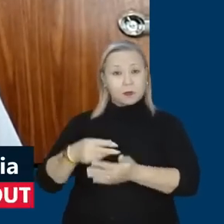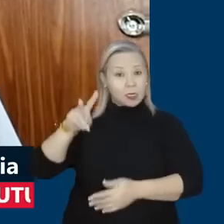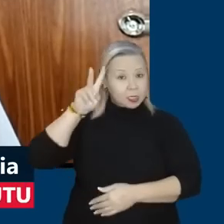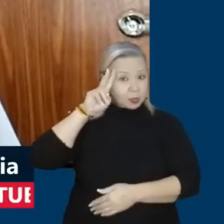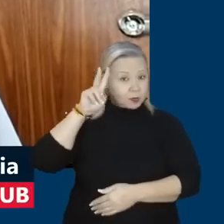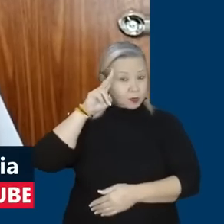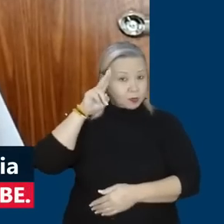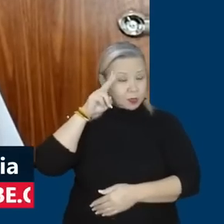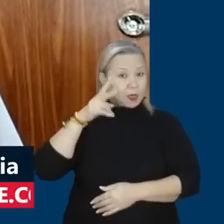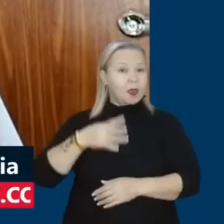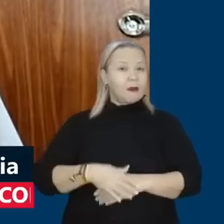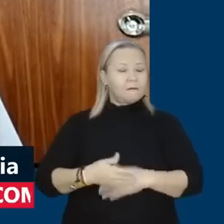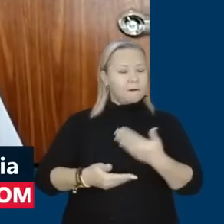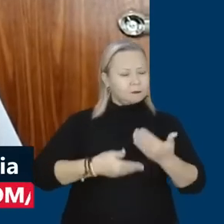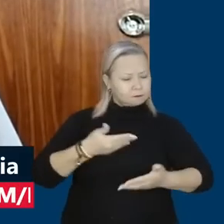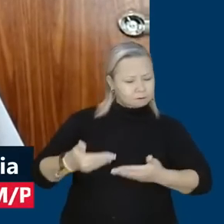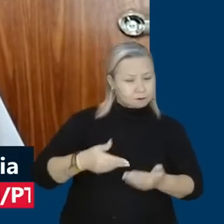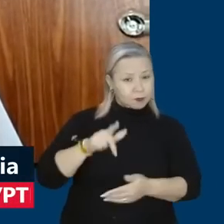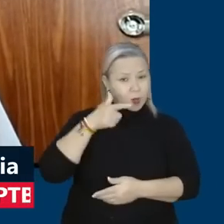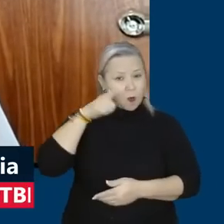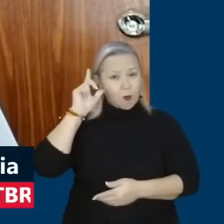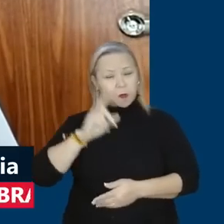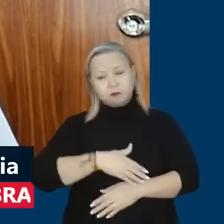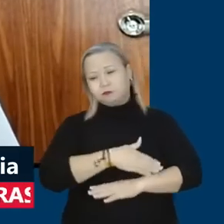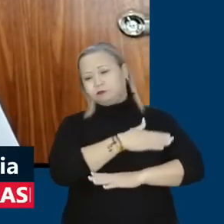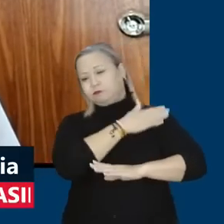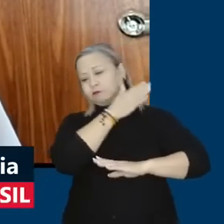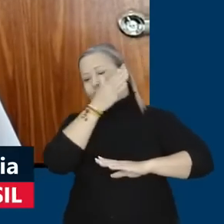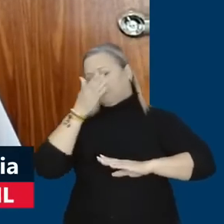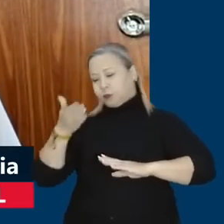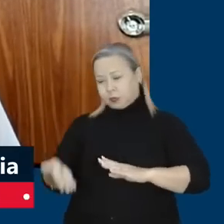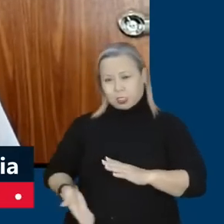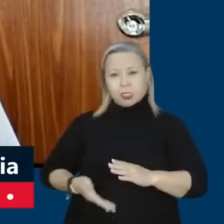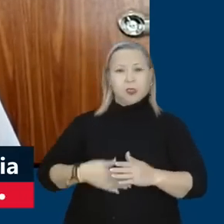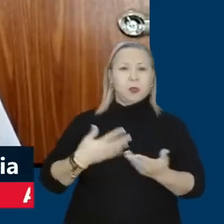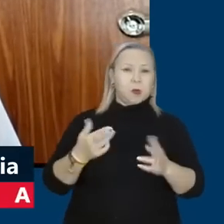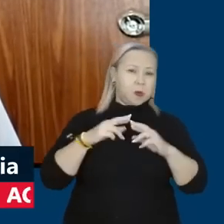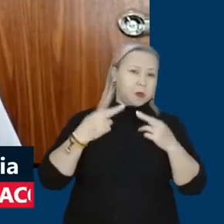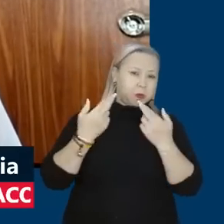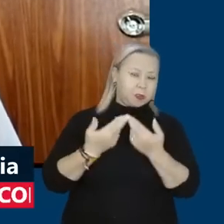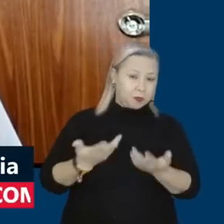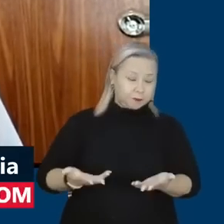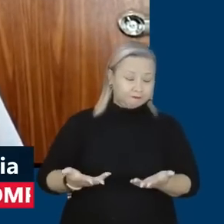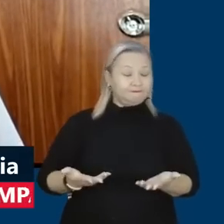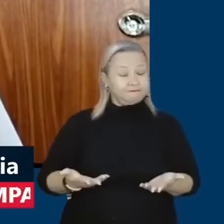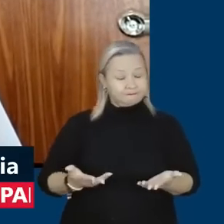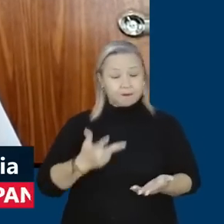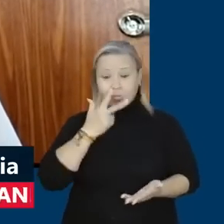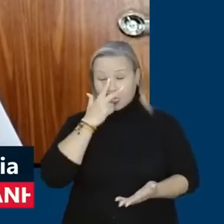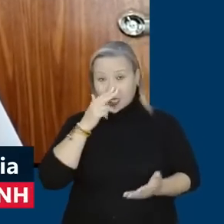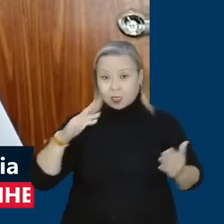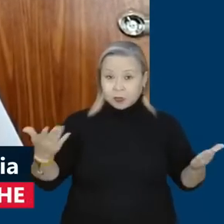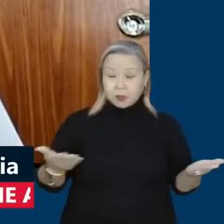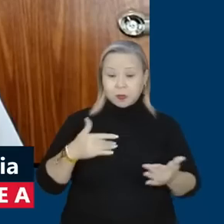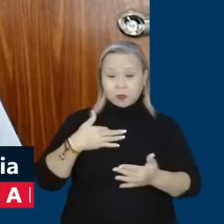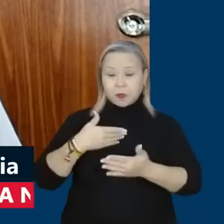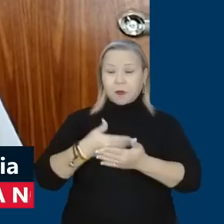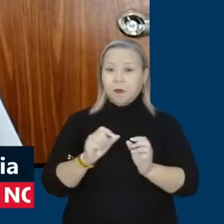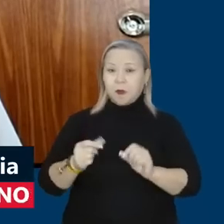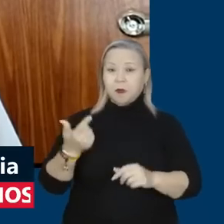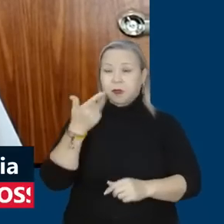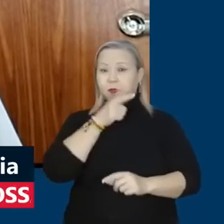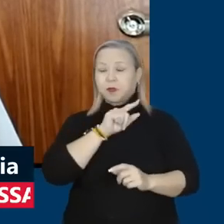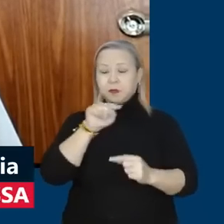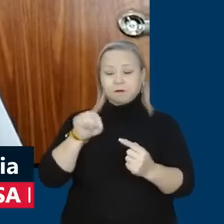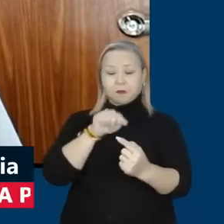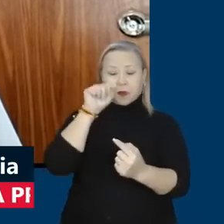estão iniciadas, ontem foi o dia todo e a noite de reuniões, eu creio que hoje estamos muito próximos de atingir o